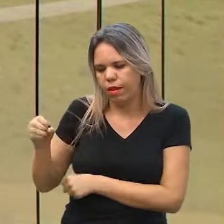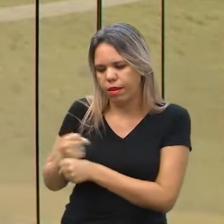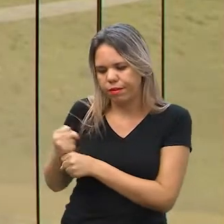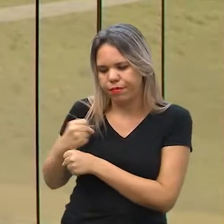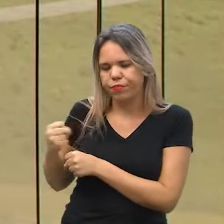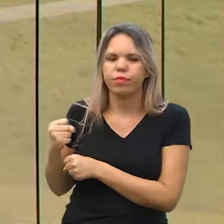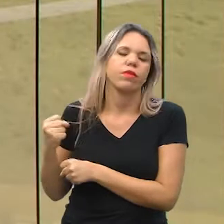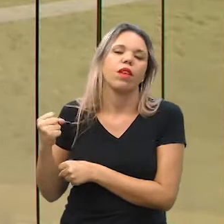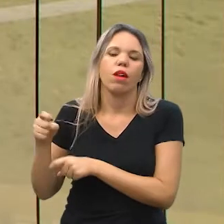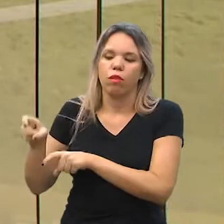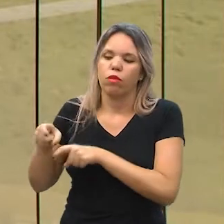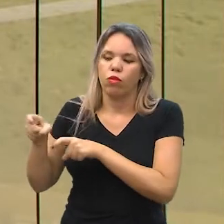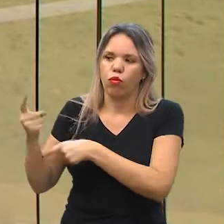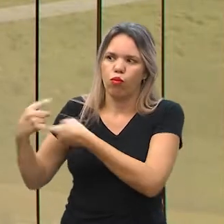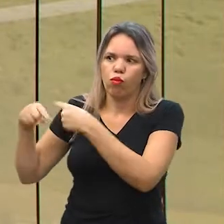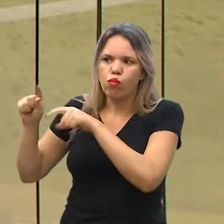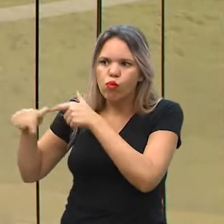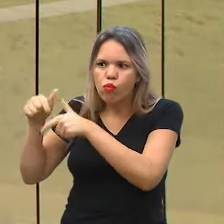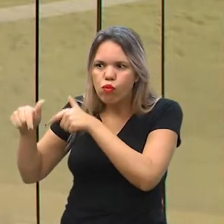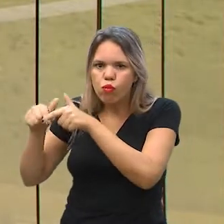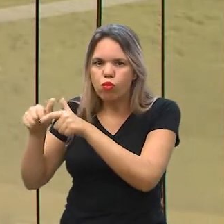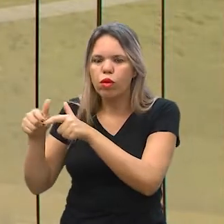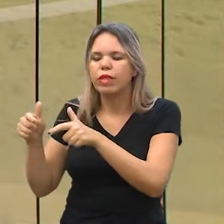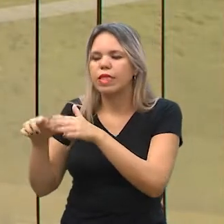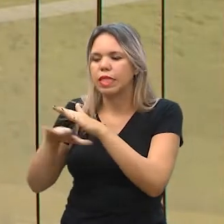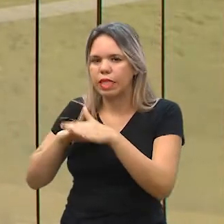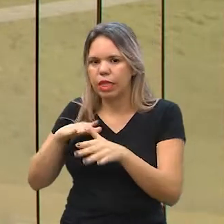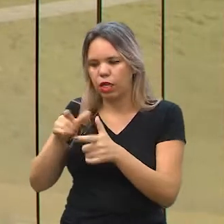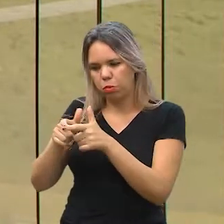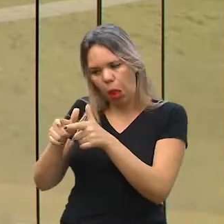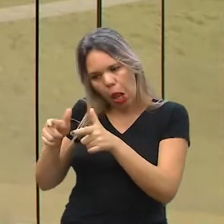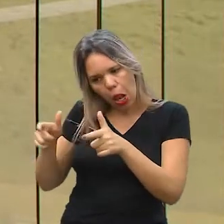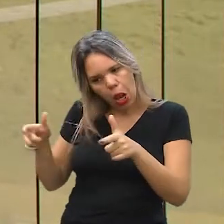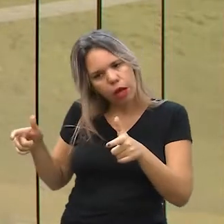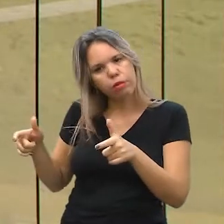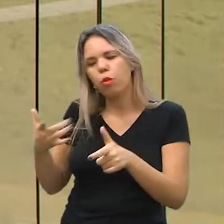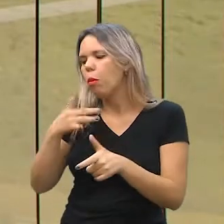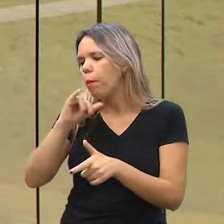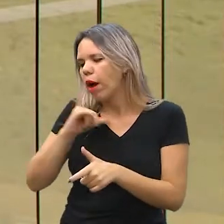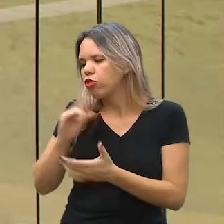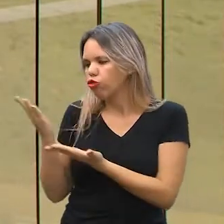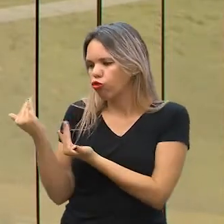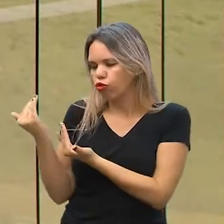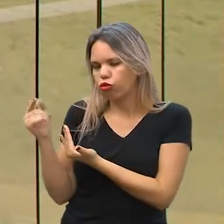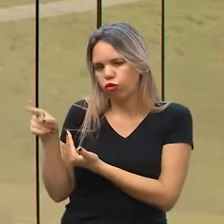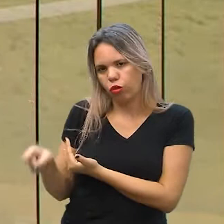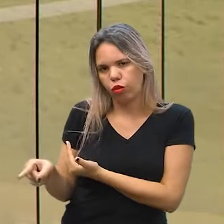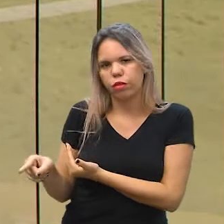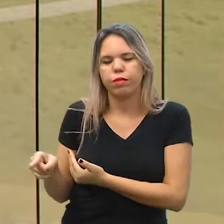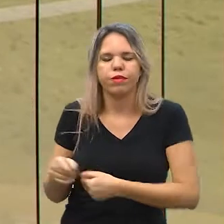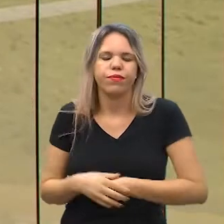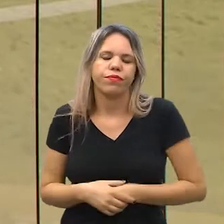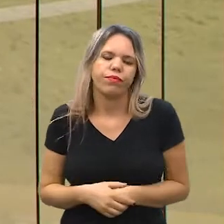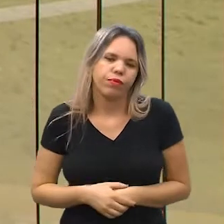70, o êxodo rural muito forte, as grandes cidades crescendo, meu pai ainda muito jovem,